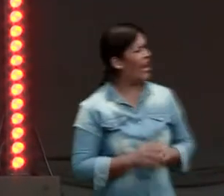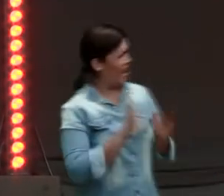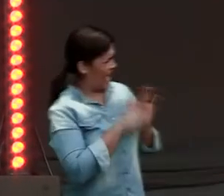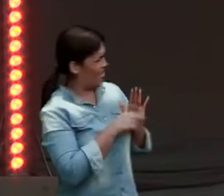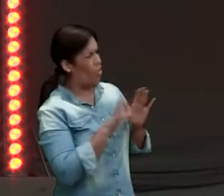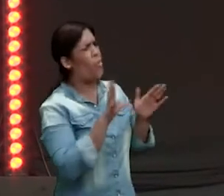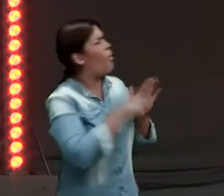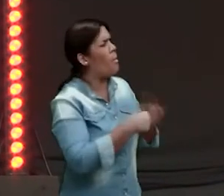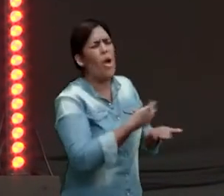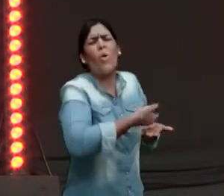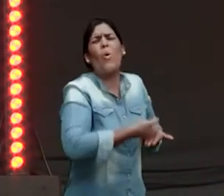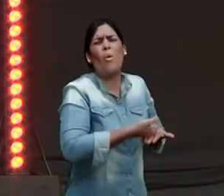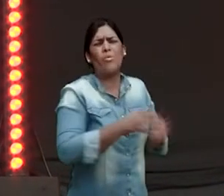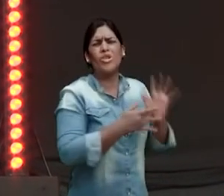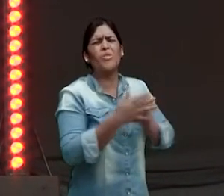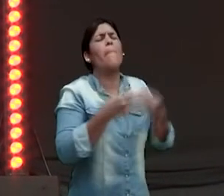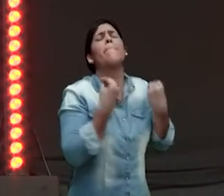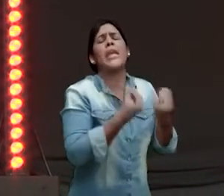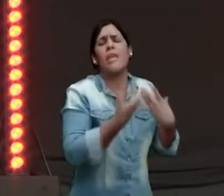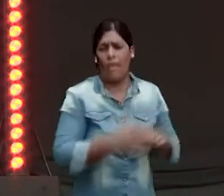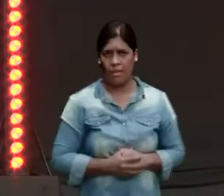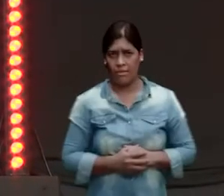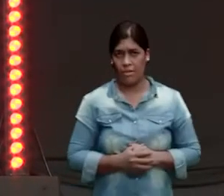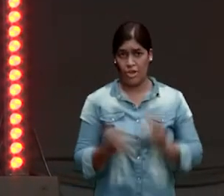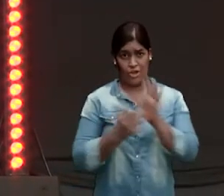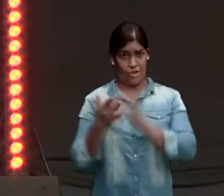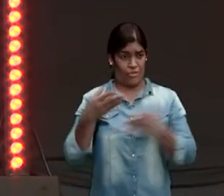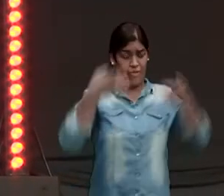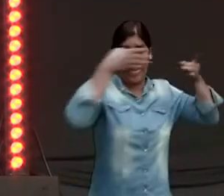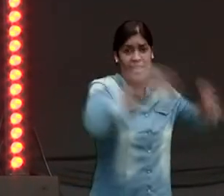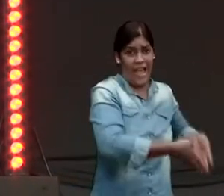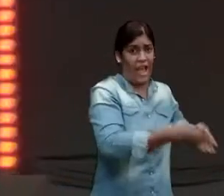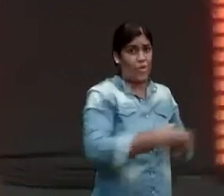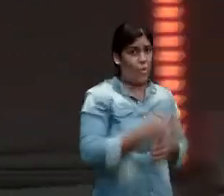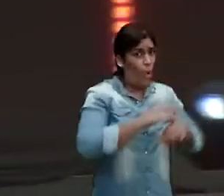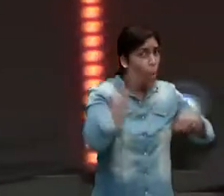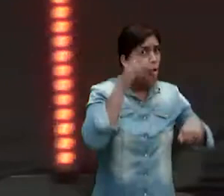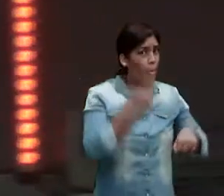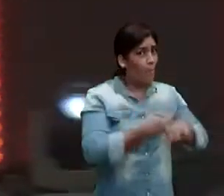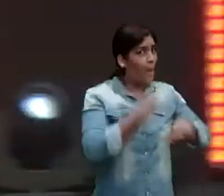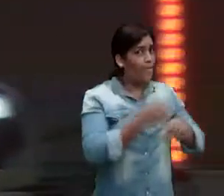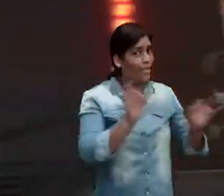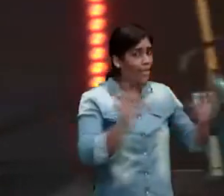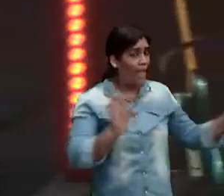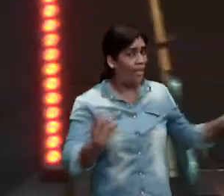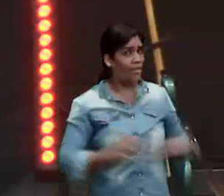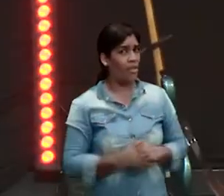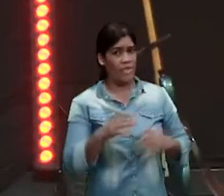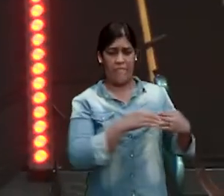é a Jesus foi enterrado com ouro nem prata não querido que nem você quando foi enterrado você não vai levar nada disso